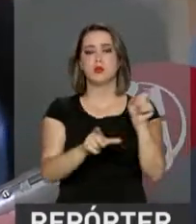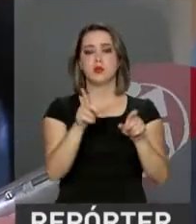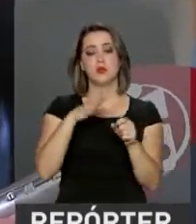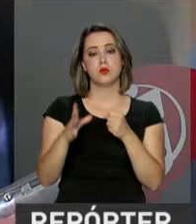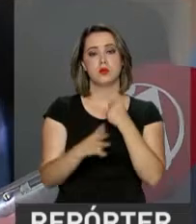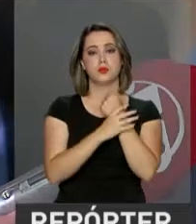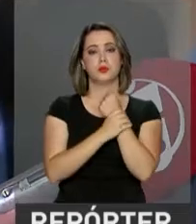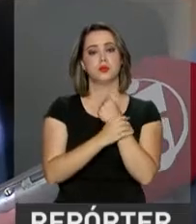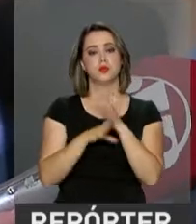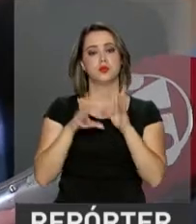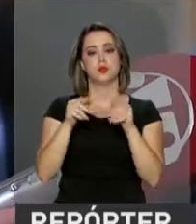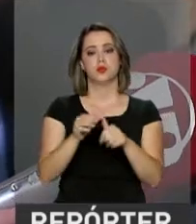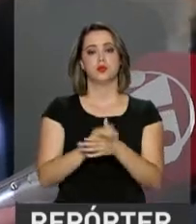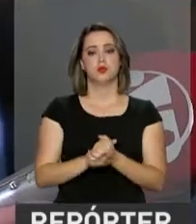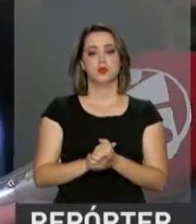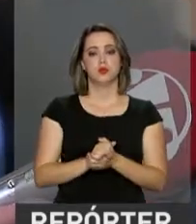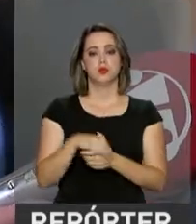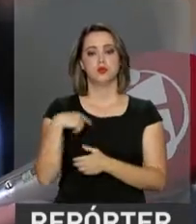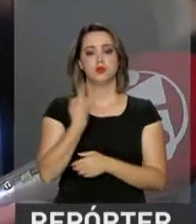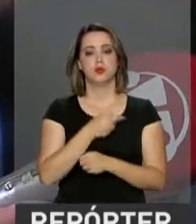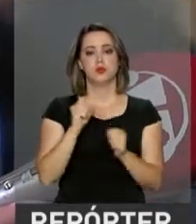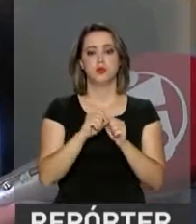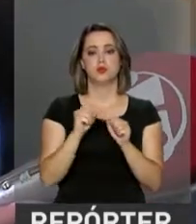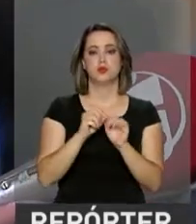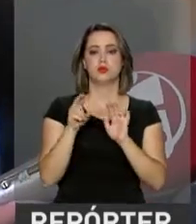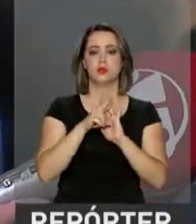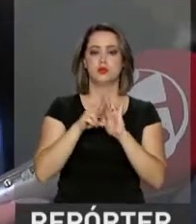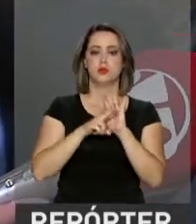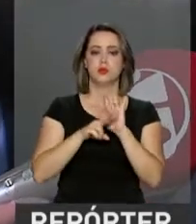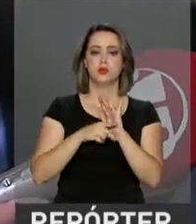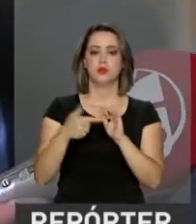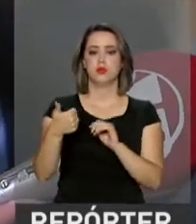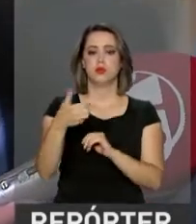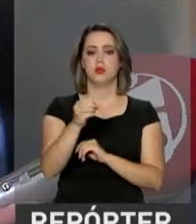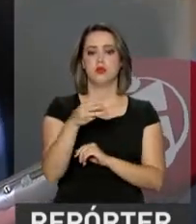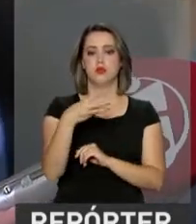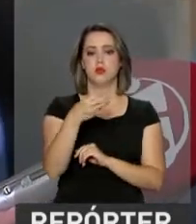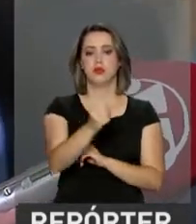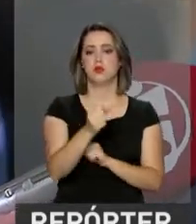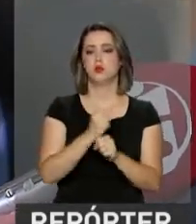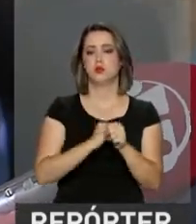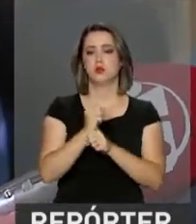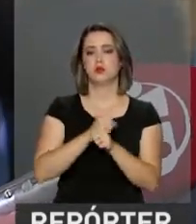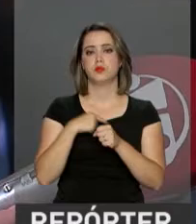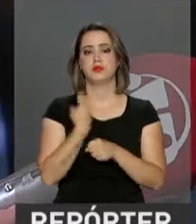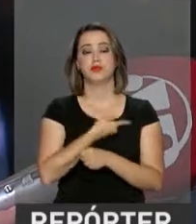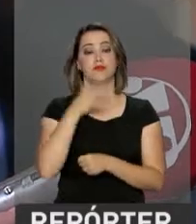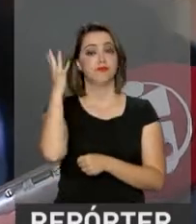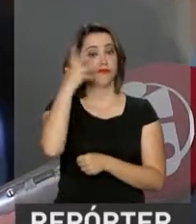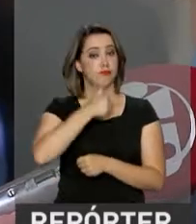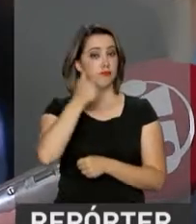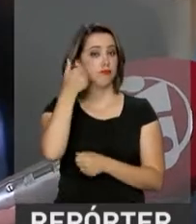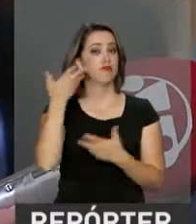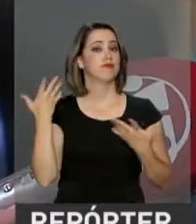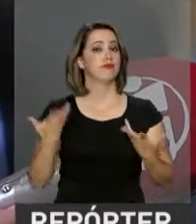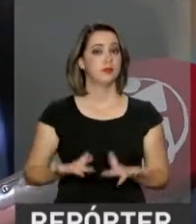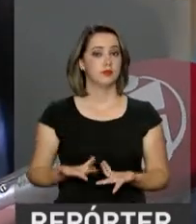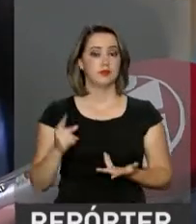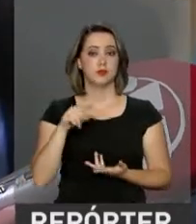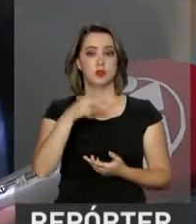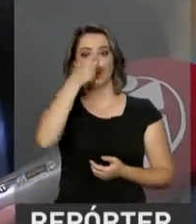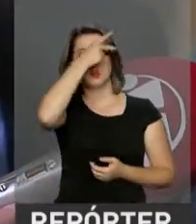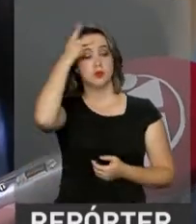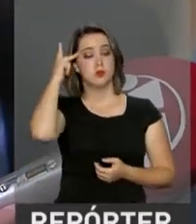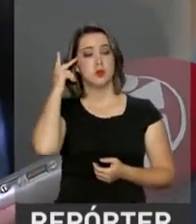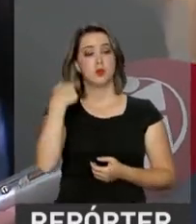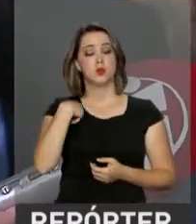assegurando tudo isso e fazendo uma reforma aí para 20, 30 anos. É uma maravilha e com isso os